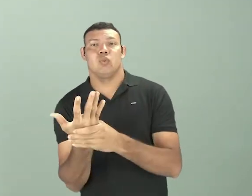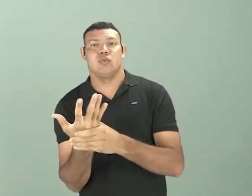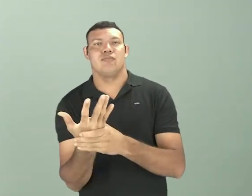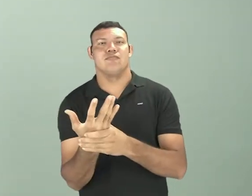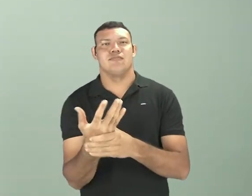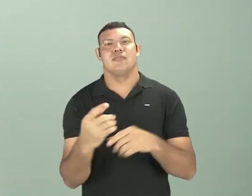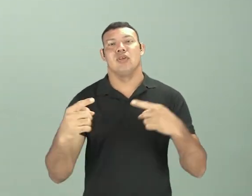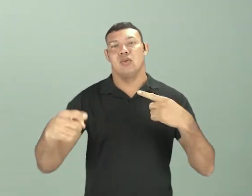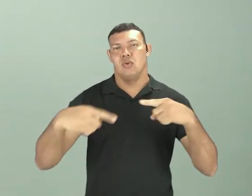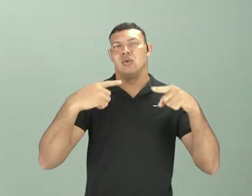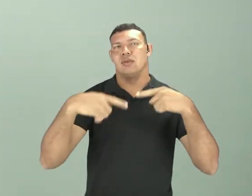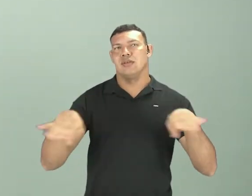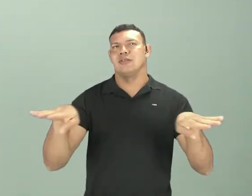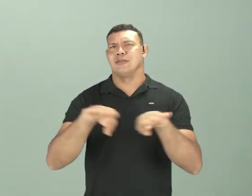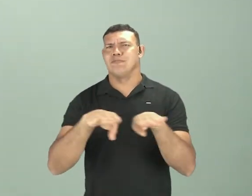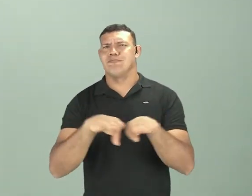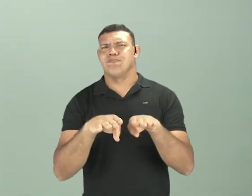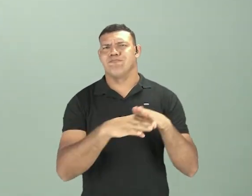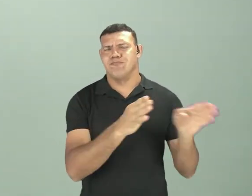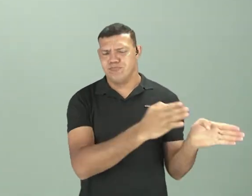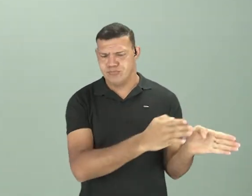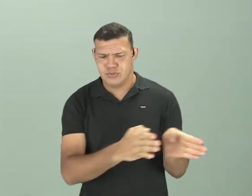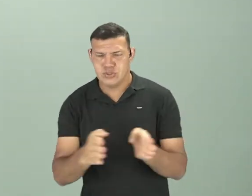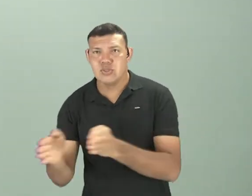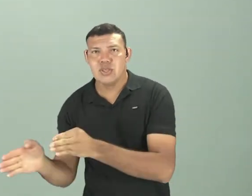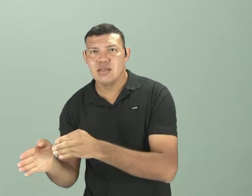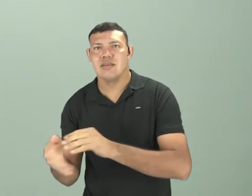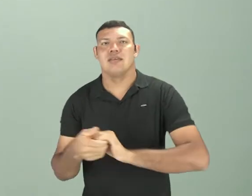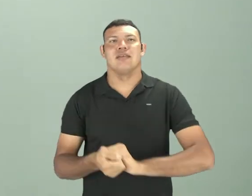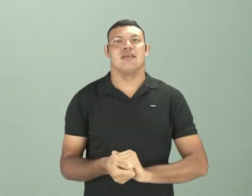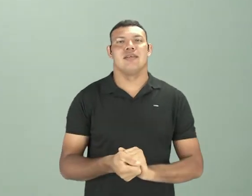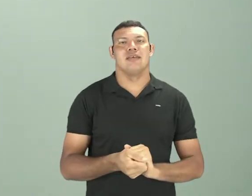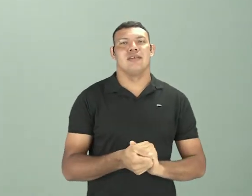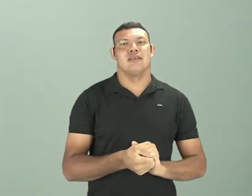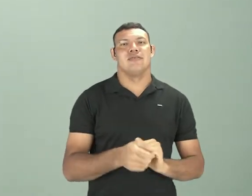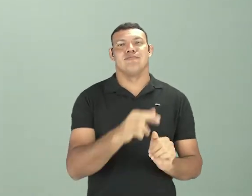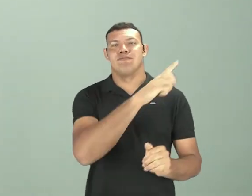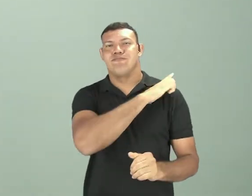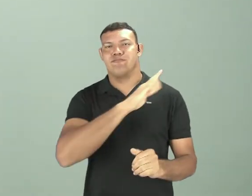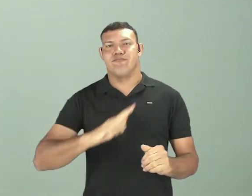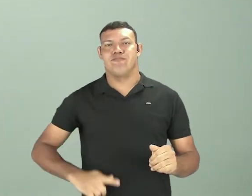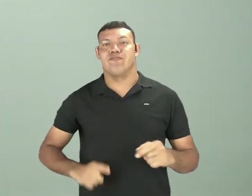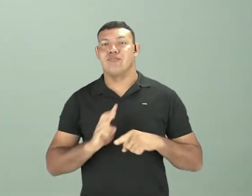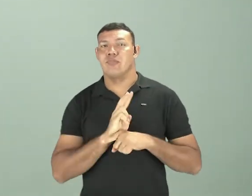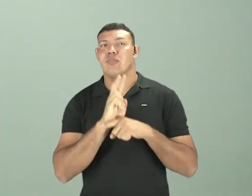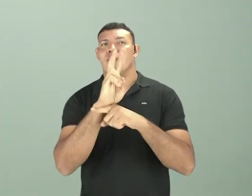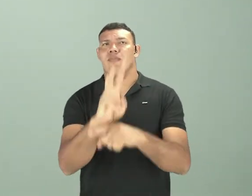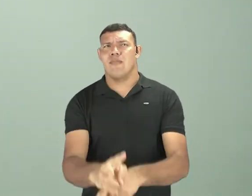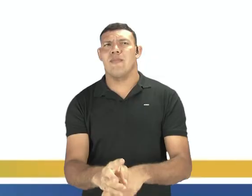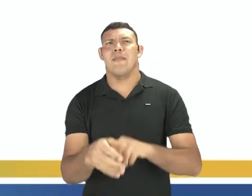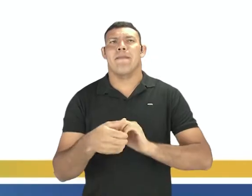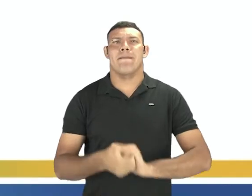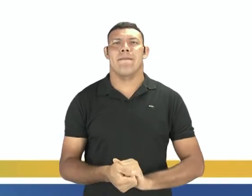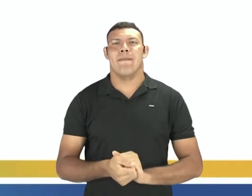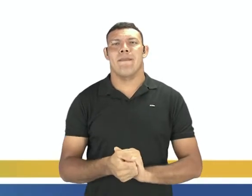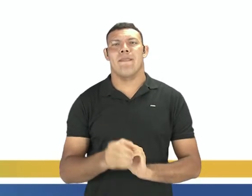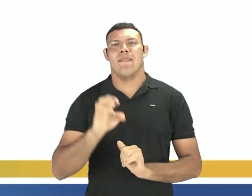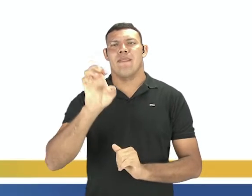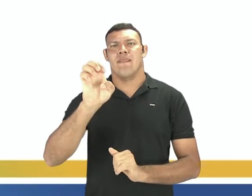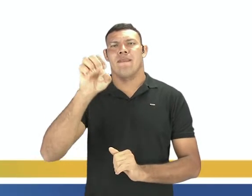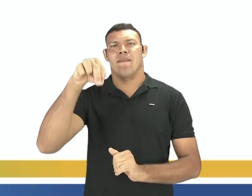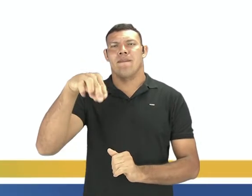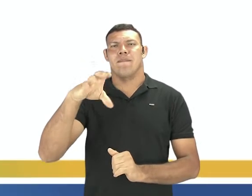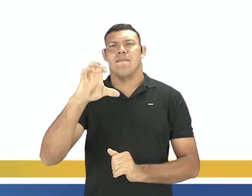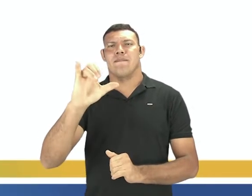como o hino. E aí, nesse período, pessoal, a gente tem, do governo provisório, nós temos o encilamento, que é uma